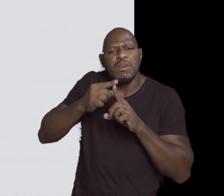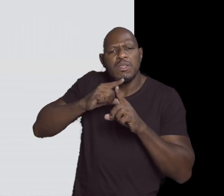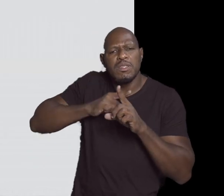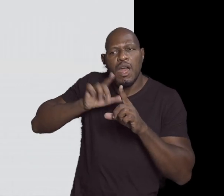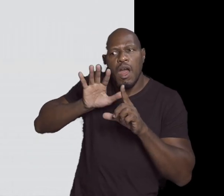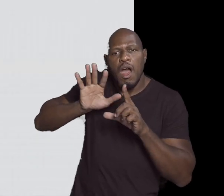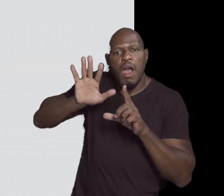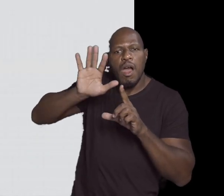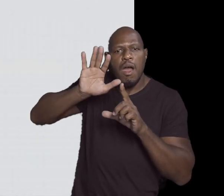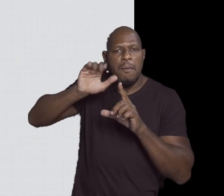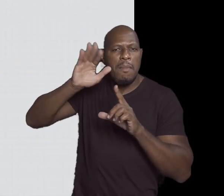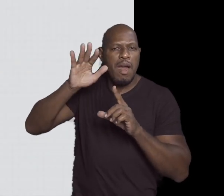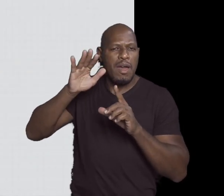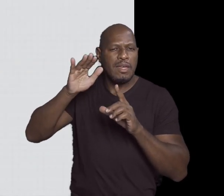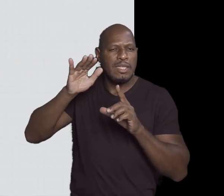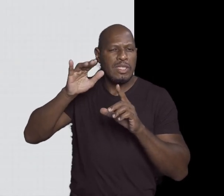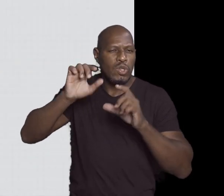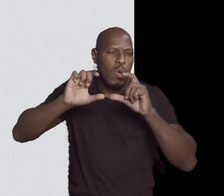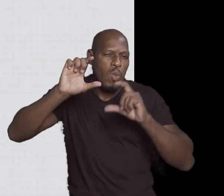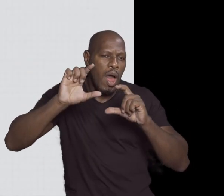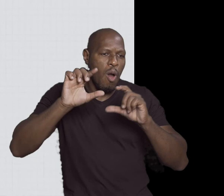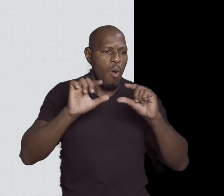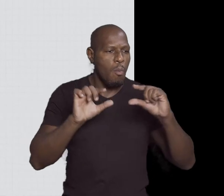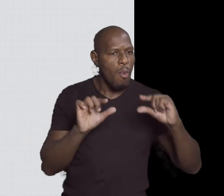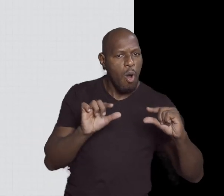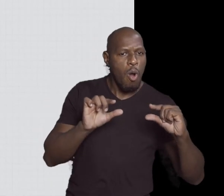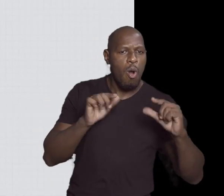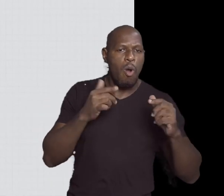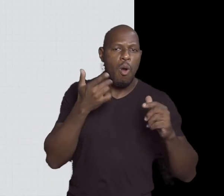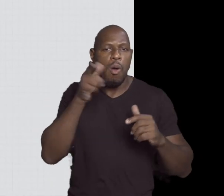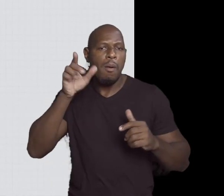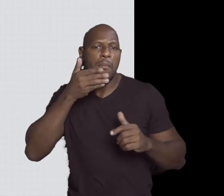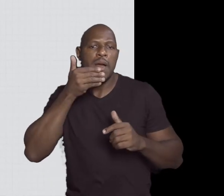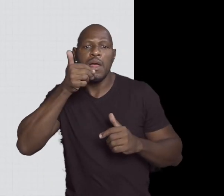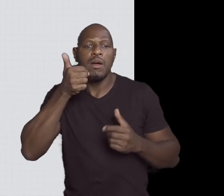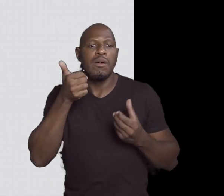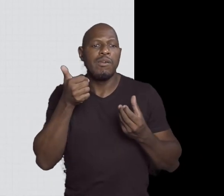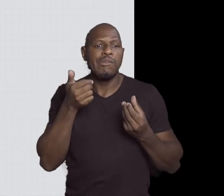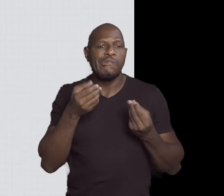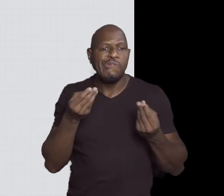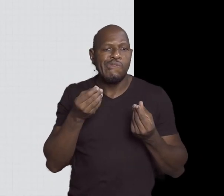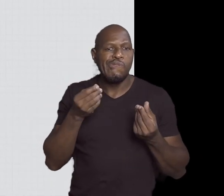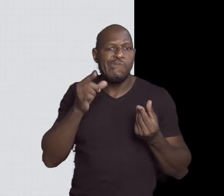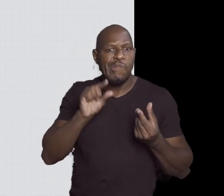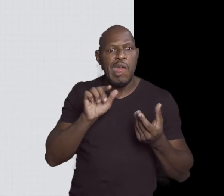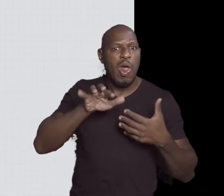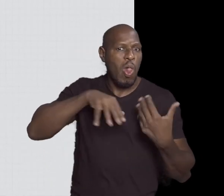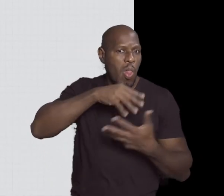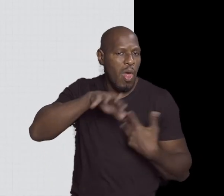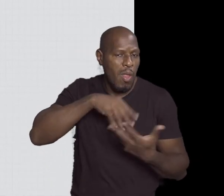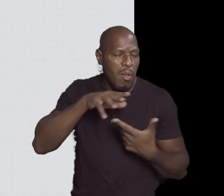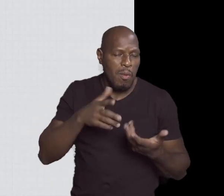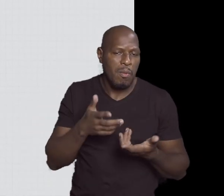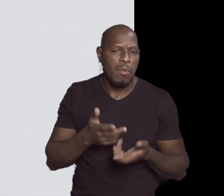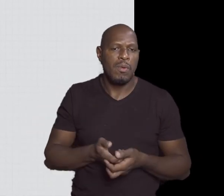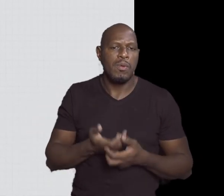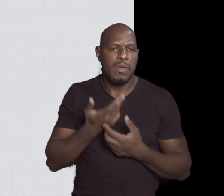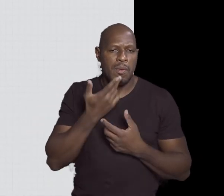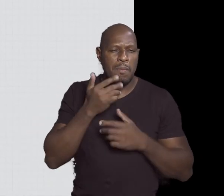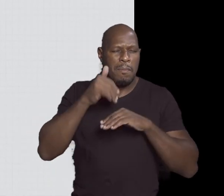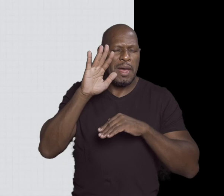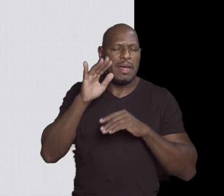tem áreas que precisam de mais contraste que outras, tem áreas em que é melhor menos bagunça e